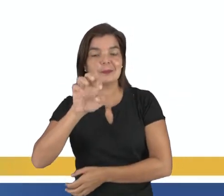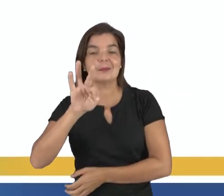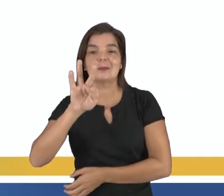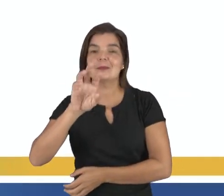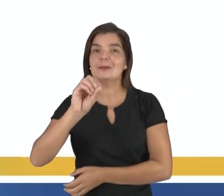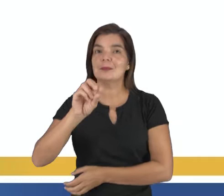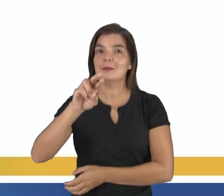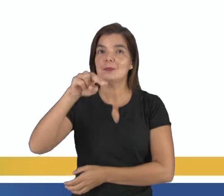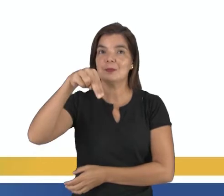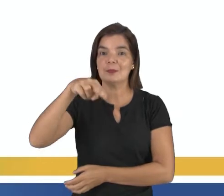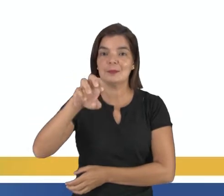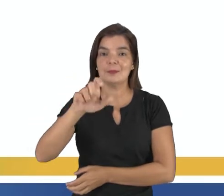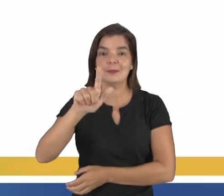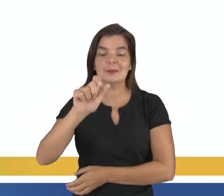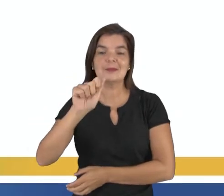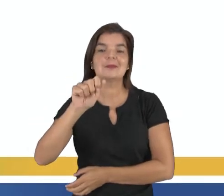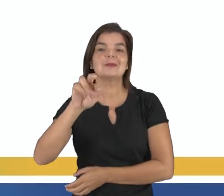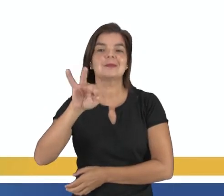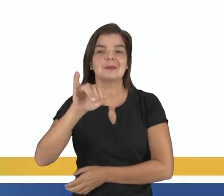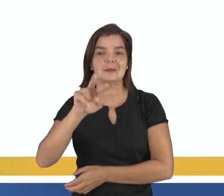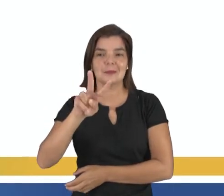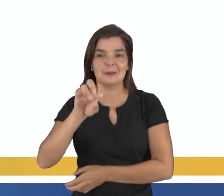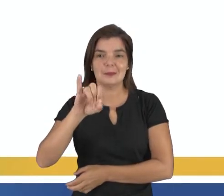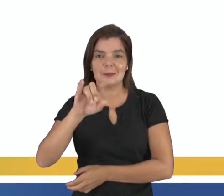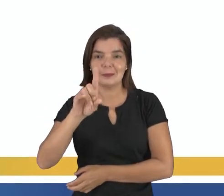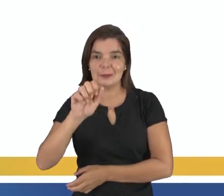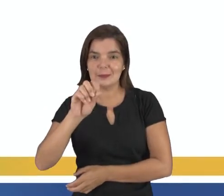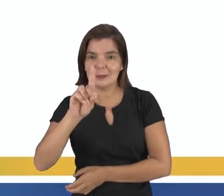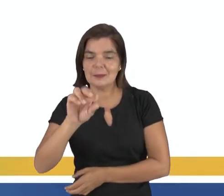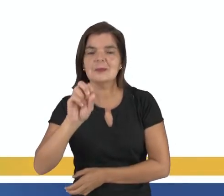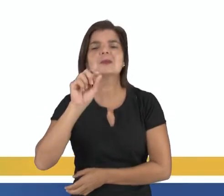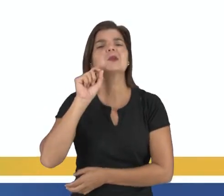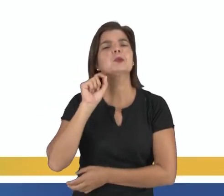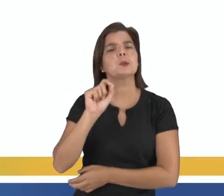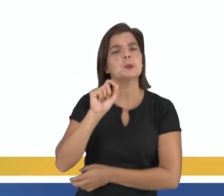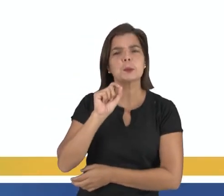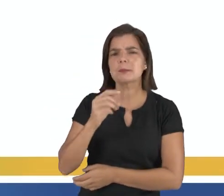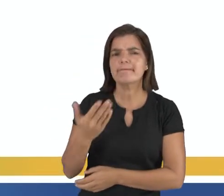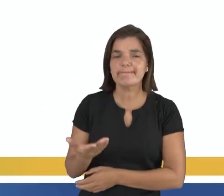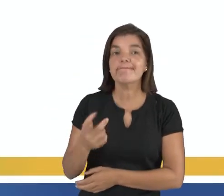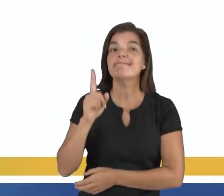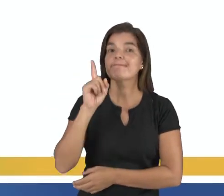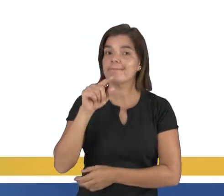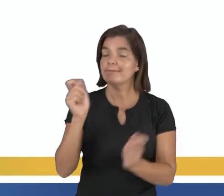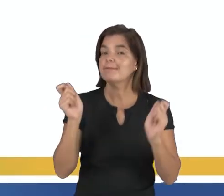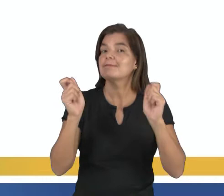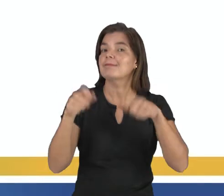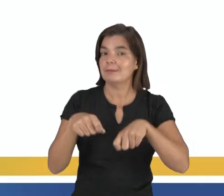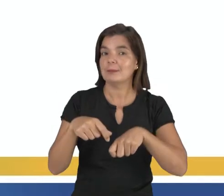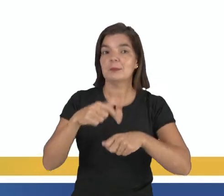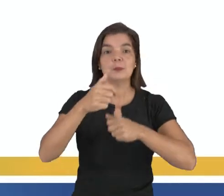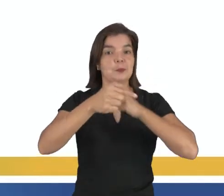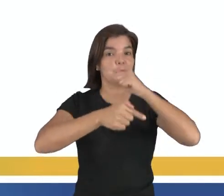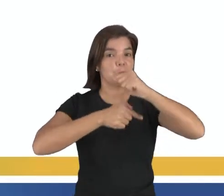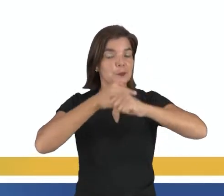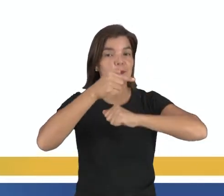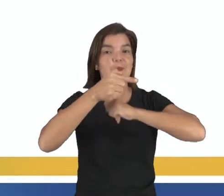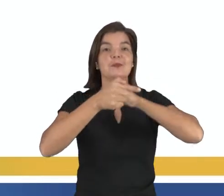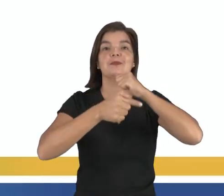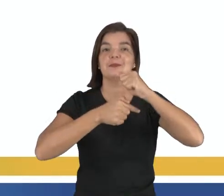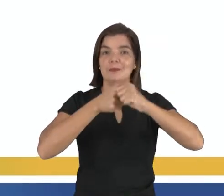com a eletronegatividade. E aí, relembrando, o que é eletronegatividade? É aquela capacidade que um átomo tem